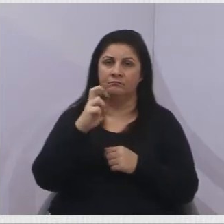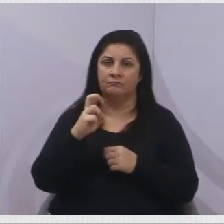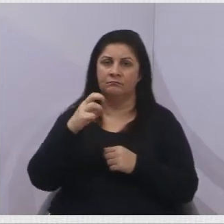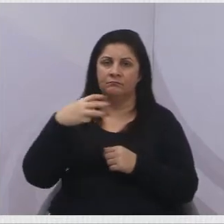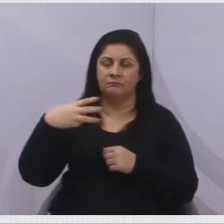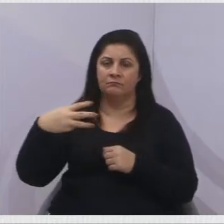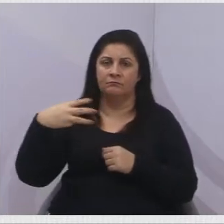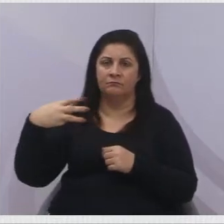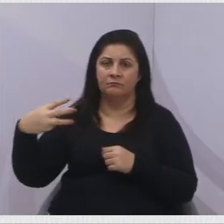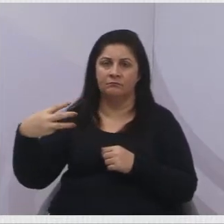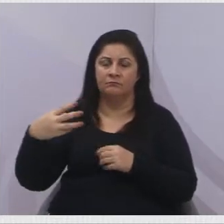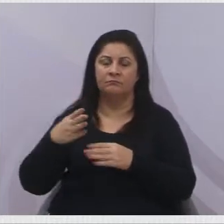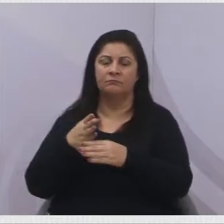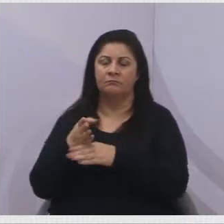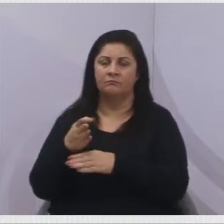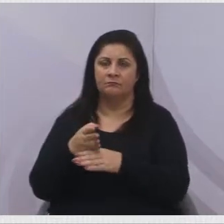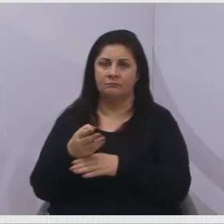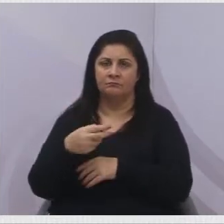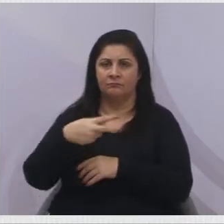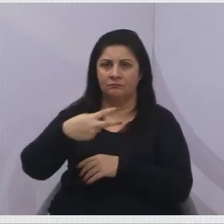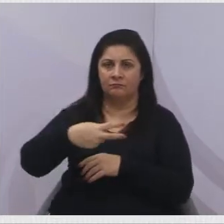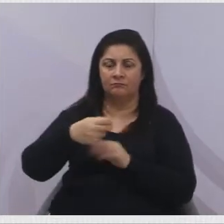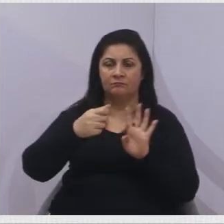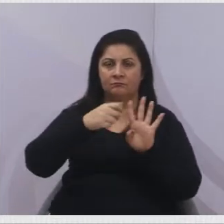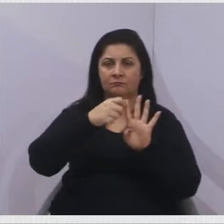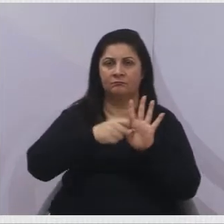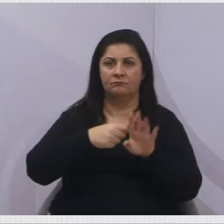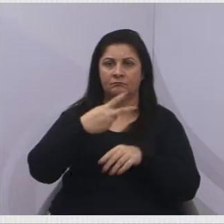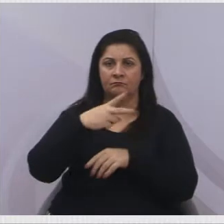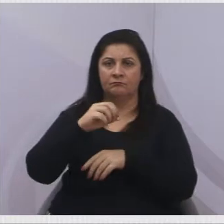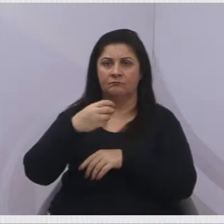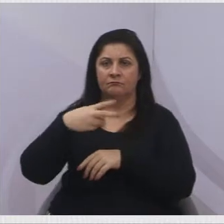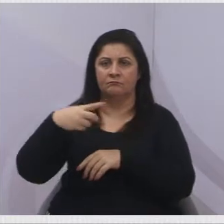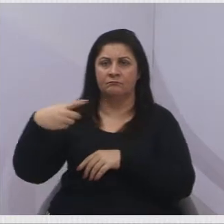1.533 atendimentos no segundo quadrimestre de 2021.